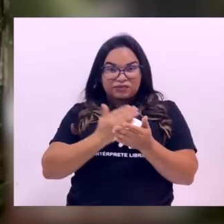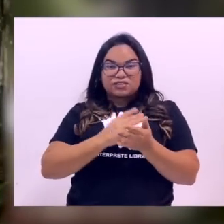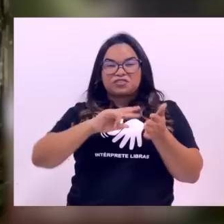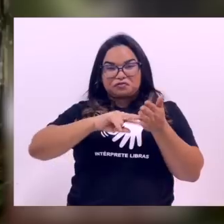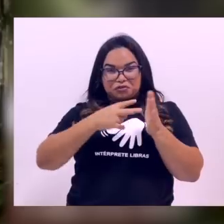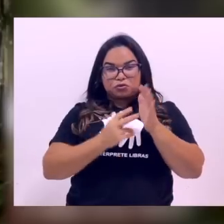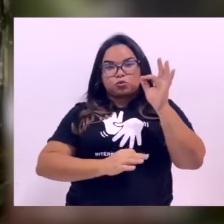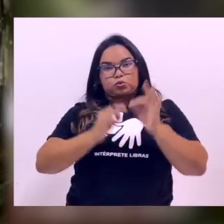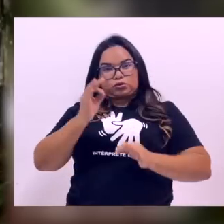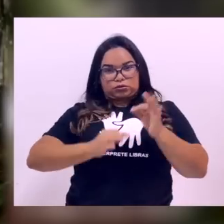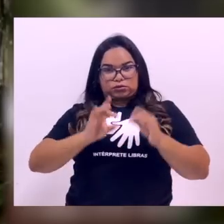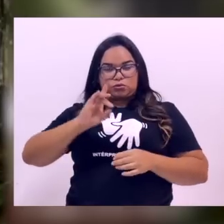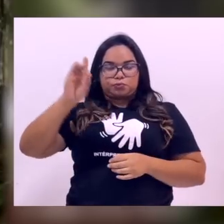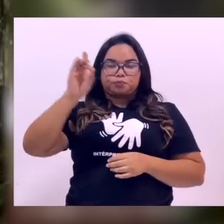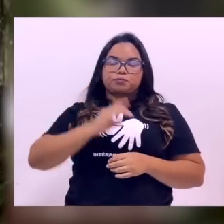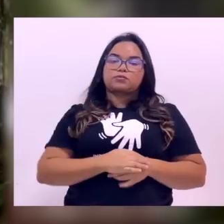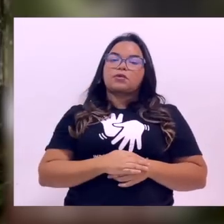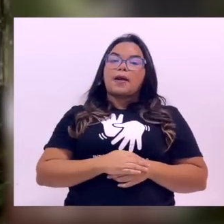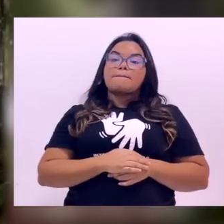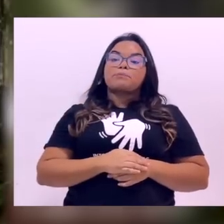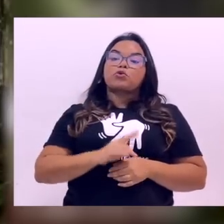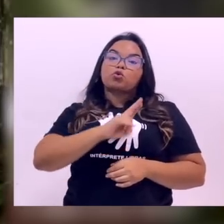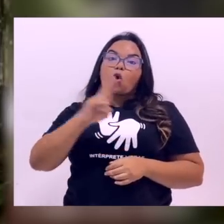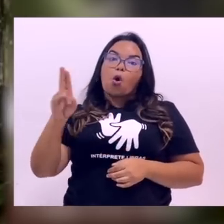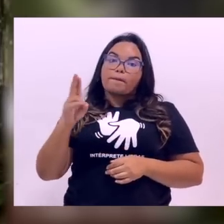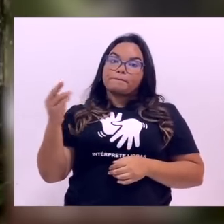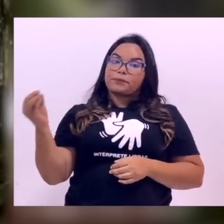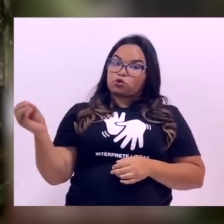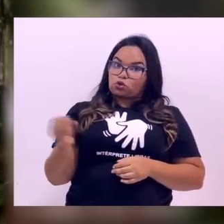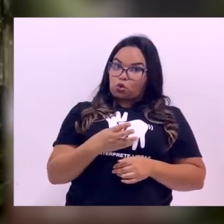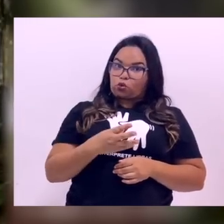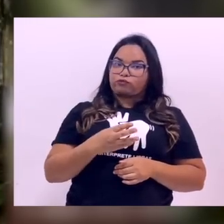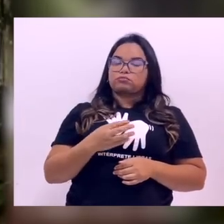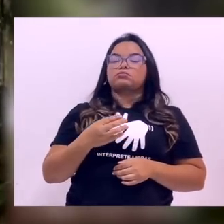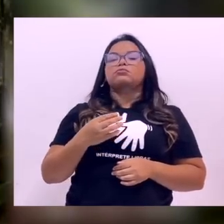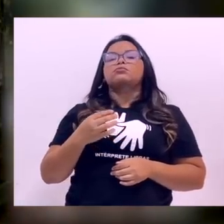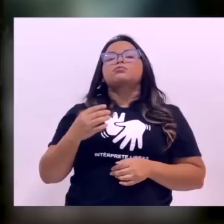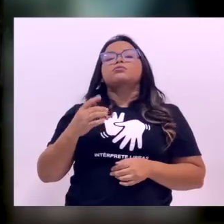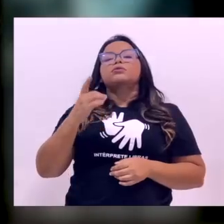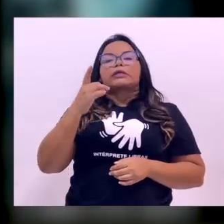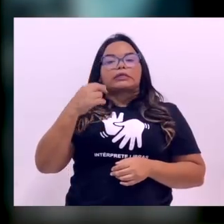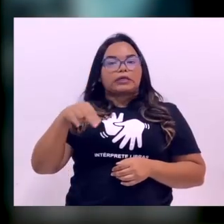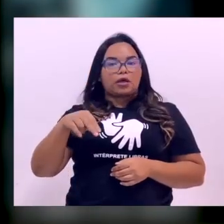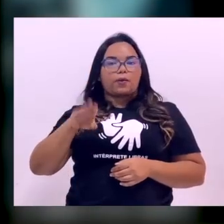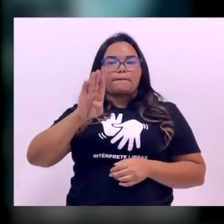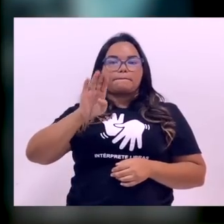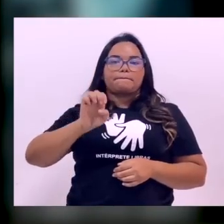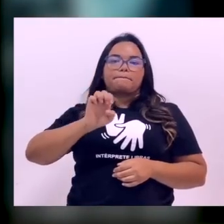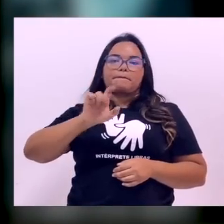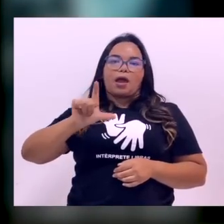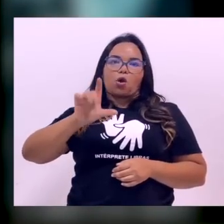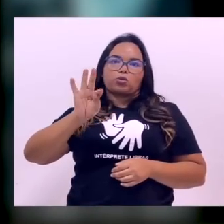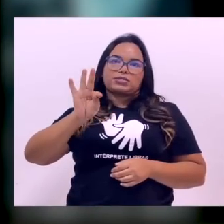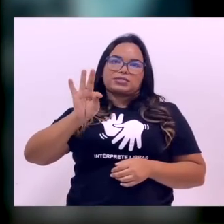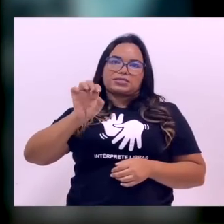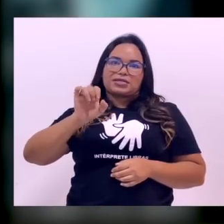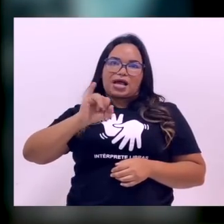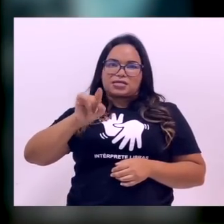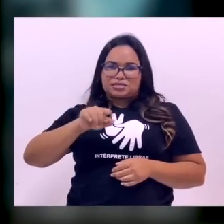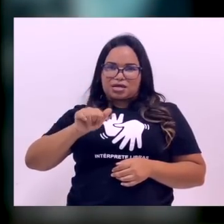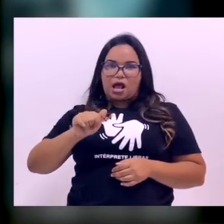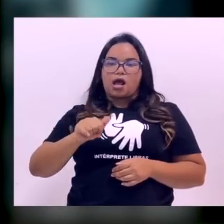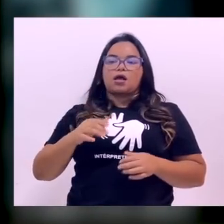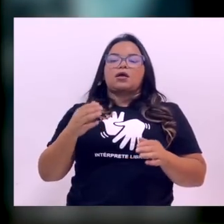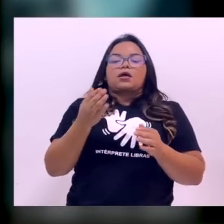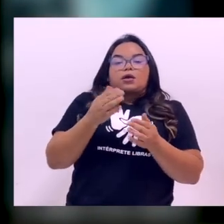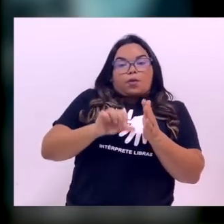em existência. Beltesazar, Bel, era o deus dos caldeus. Bel, nós vamos falar muita coisa sobre o